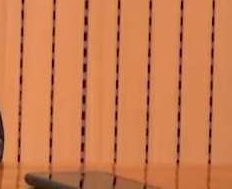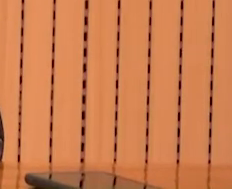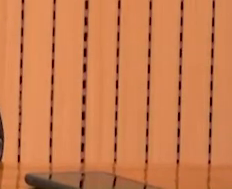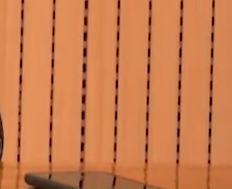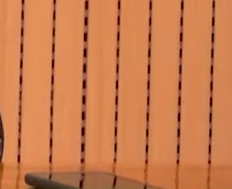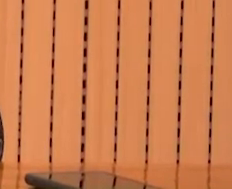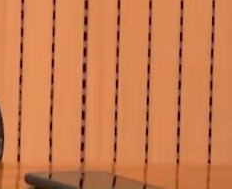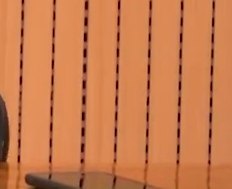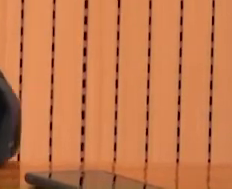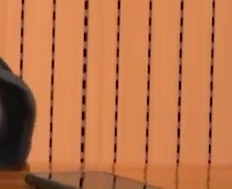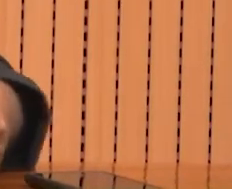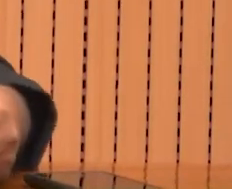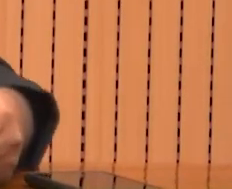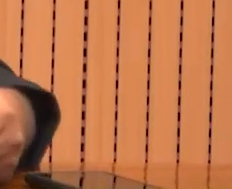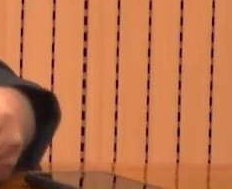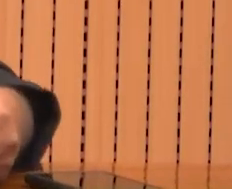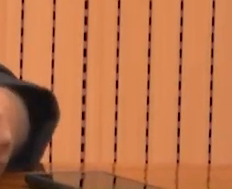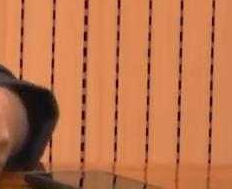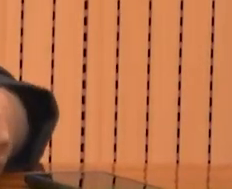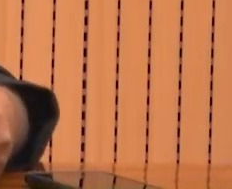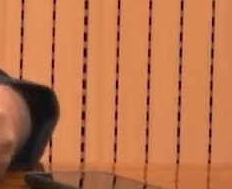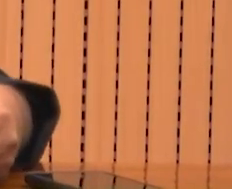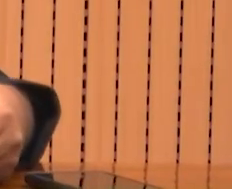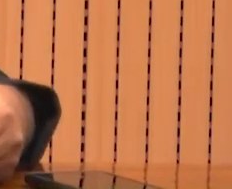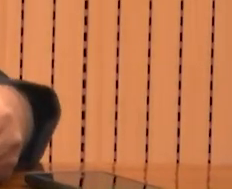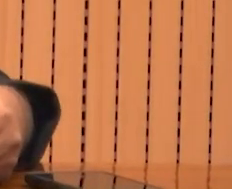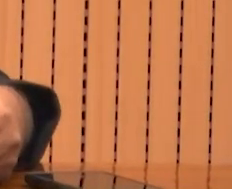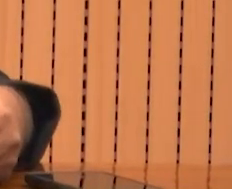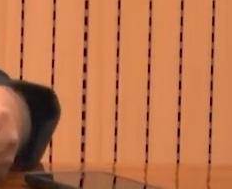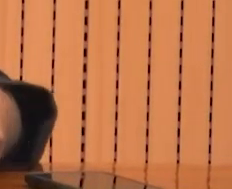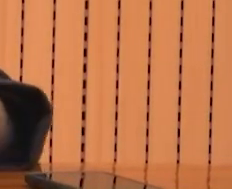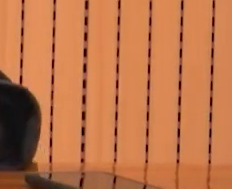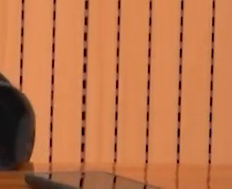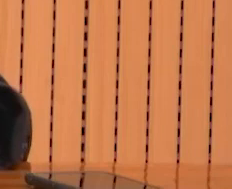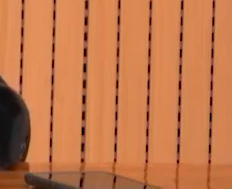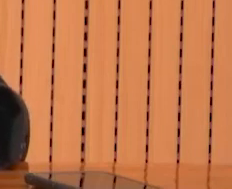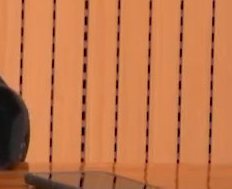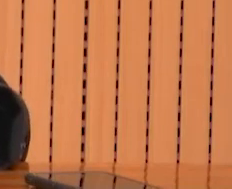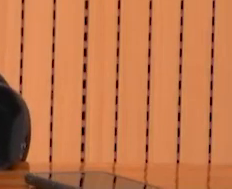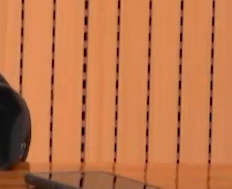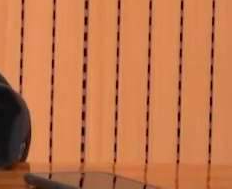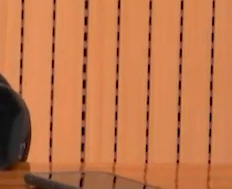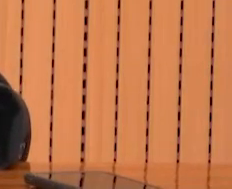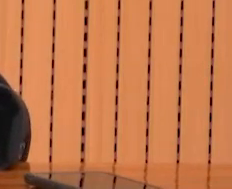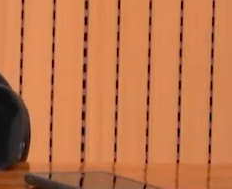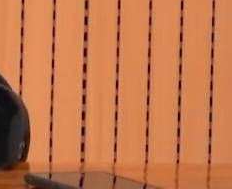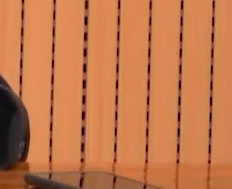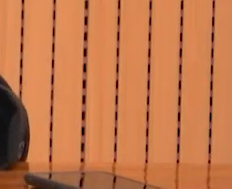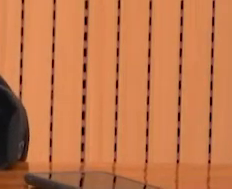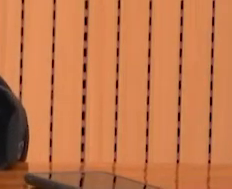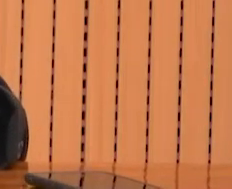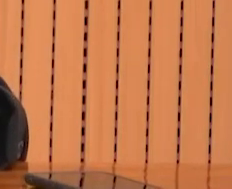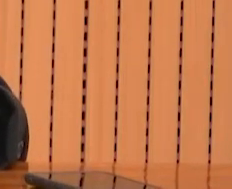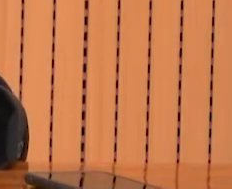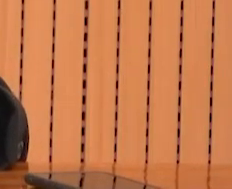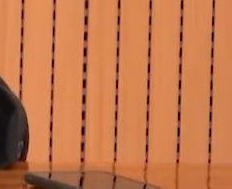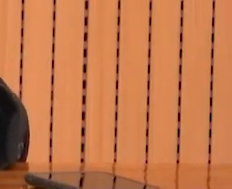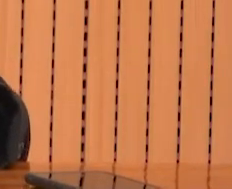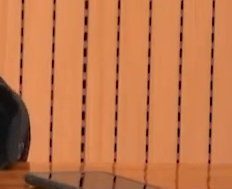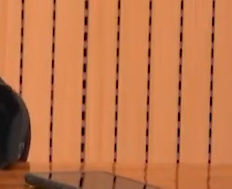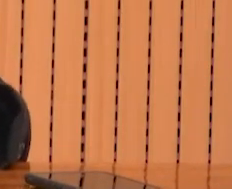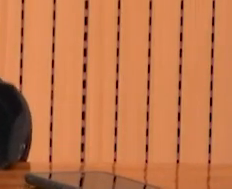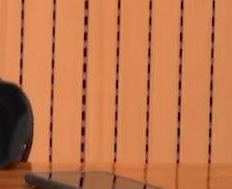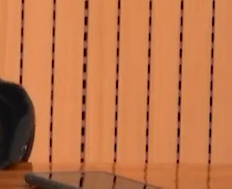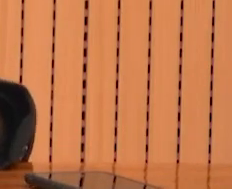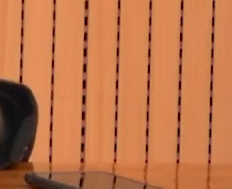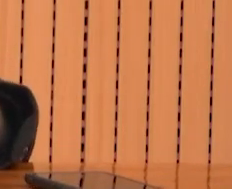fazer isso quanto antes, né? Muito bem, vamos seguir aqui com os nossos trabalhos.